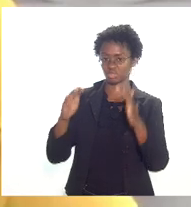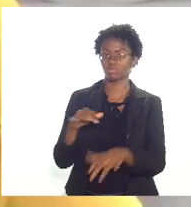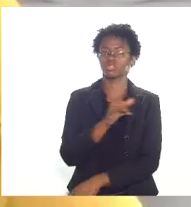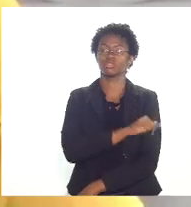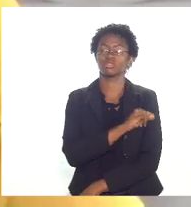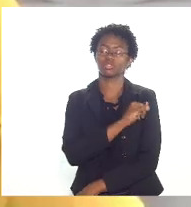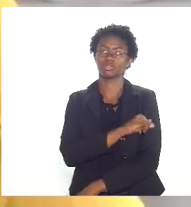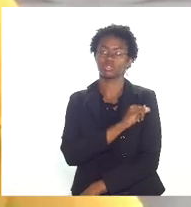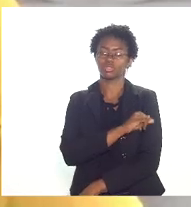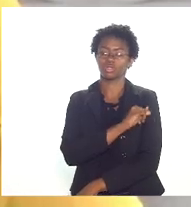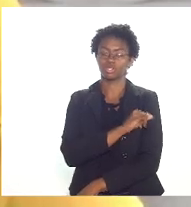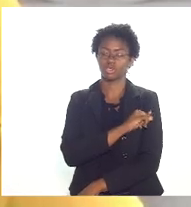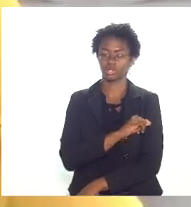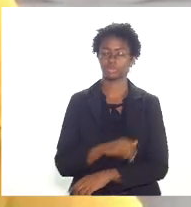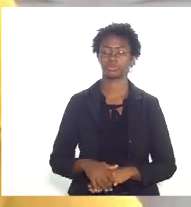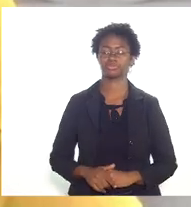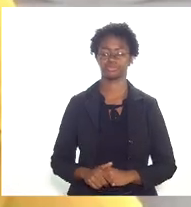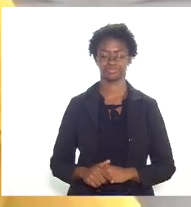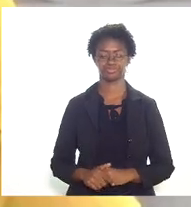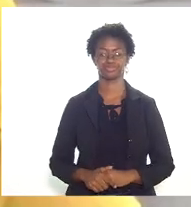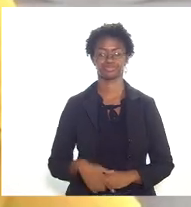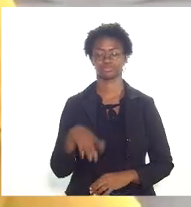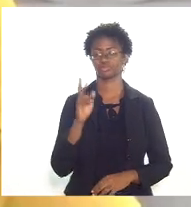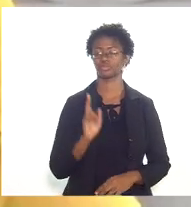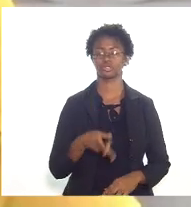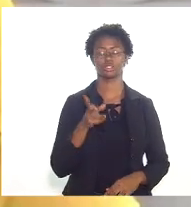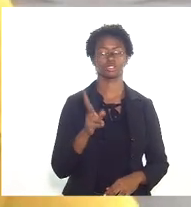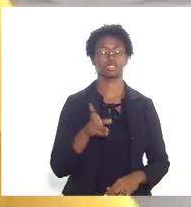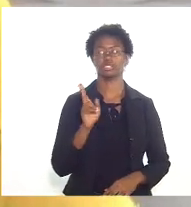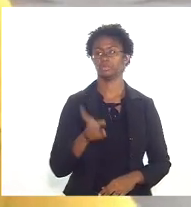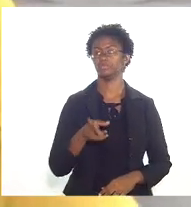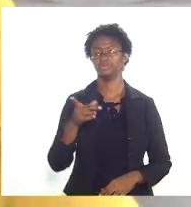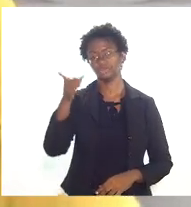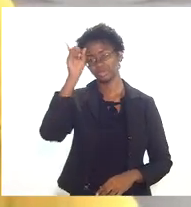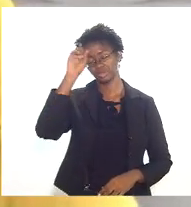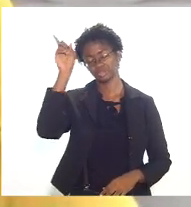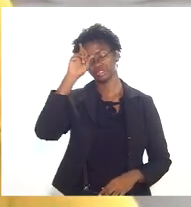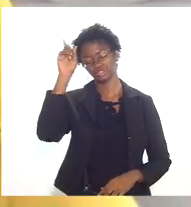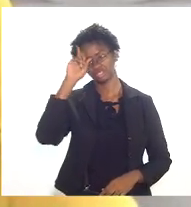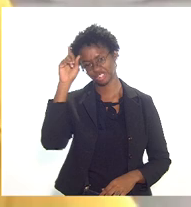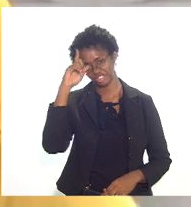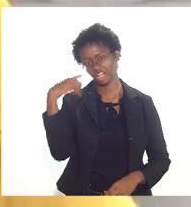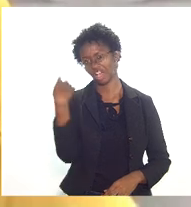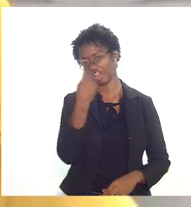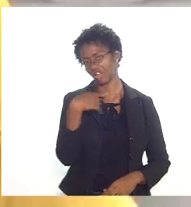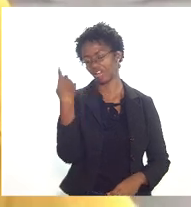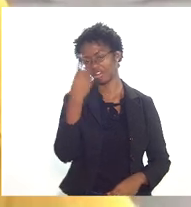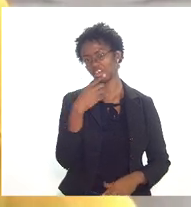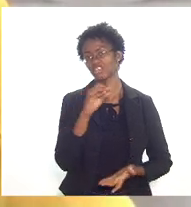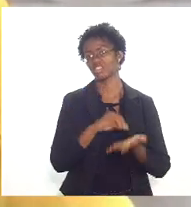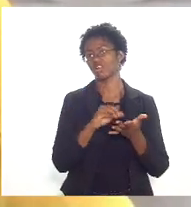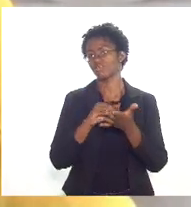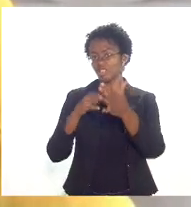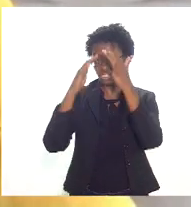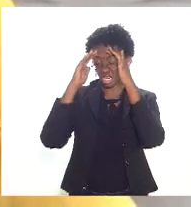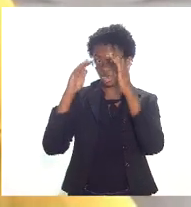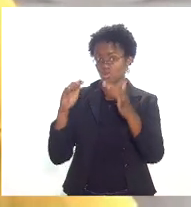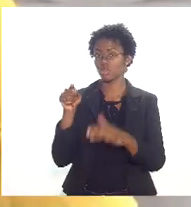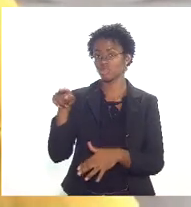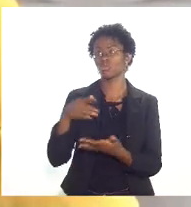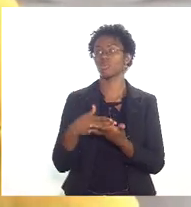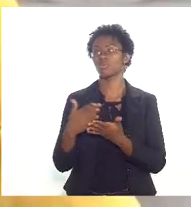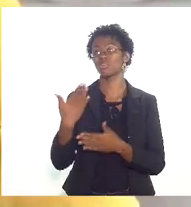de Janeiro e eles respeito a todo tempo EA toda hora e se diz respeito como é só ladrão